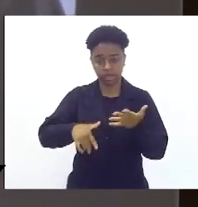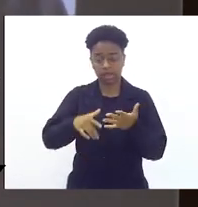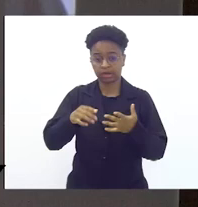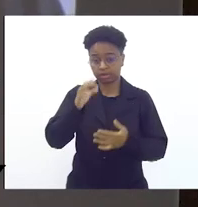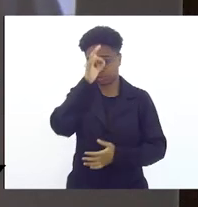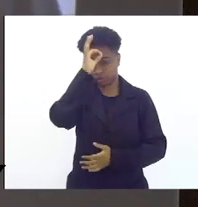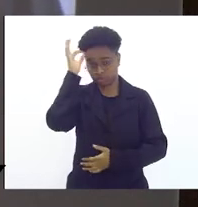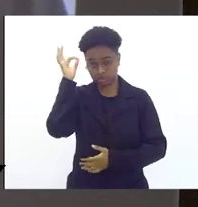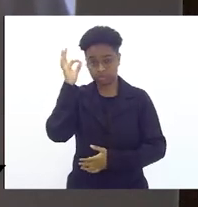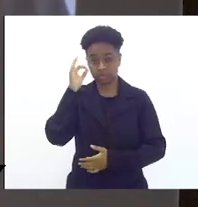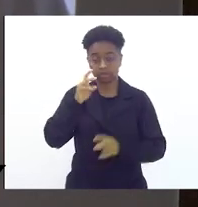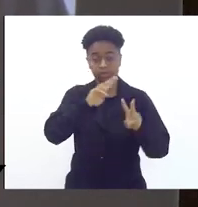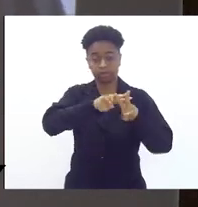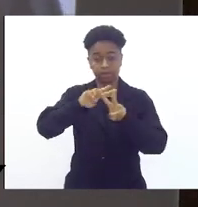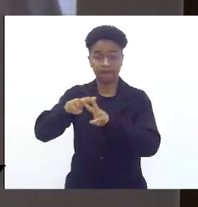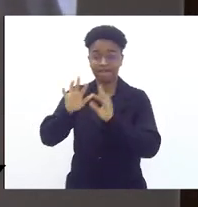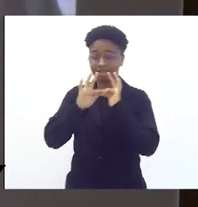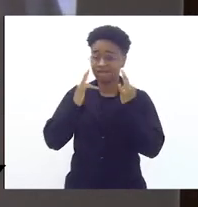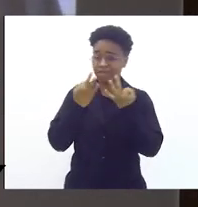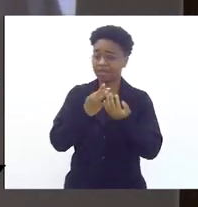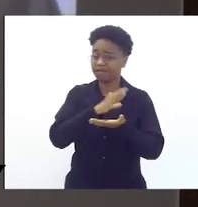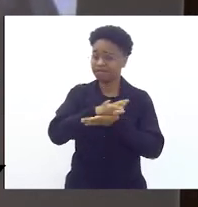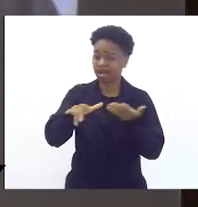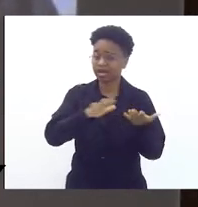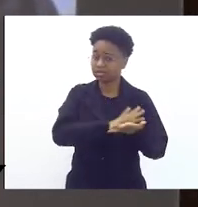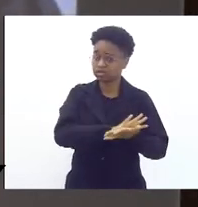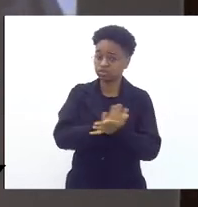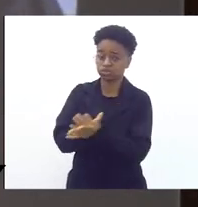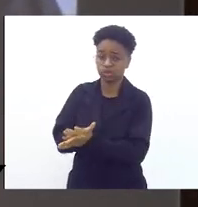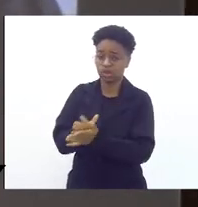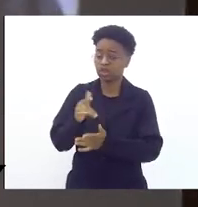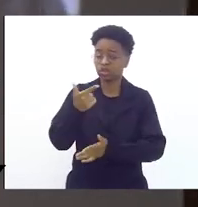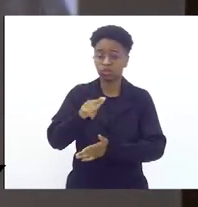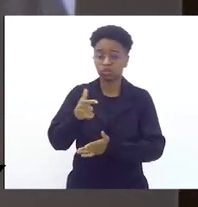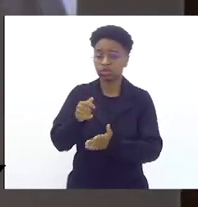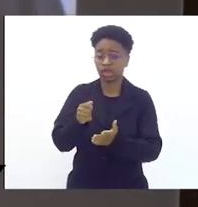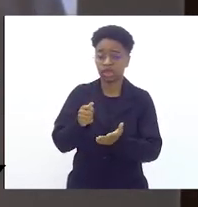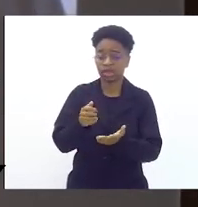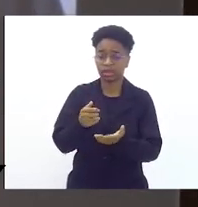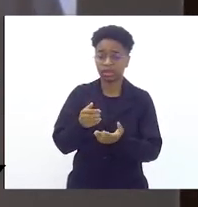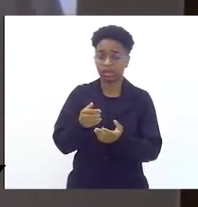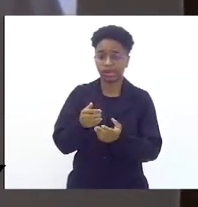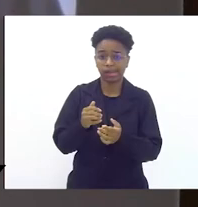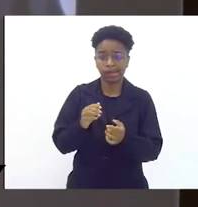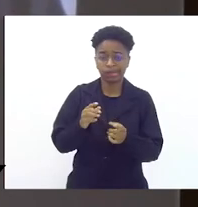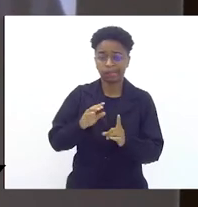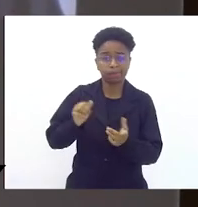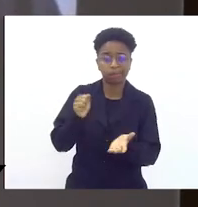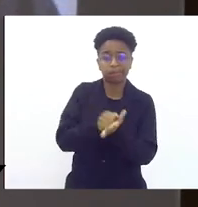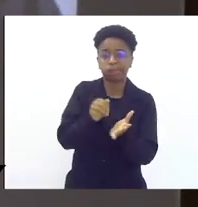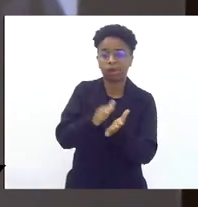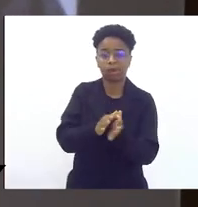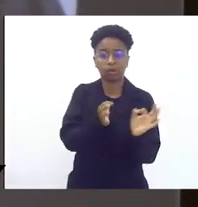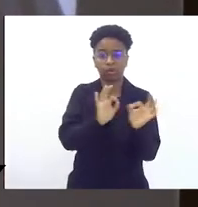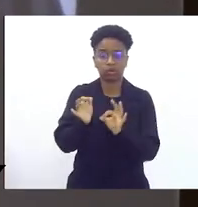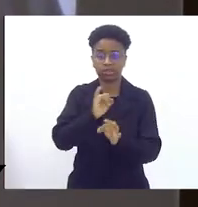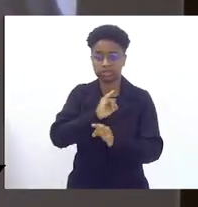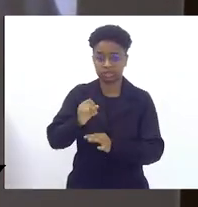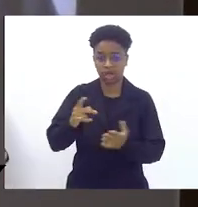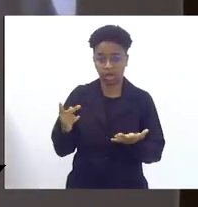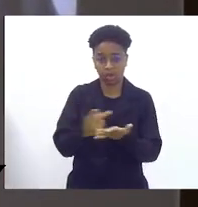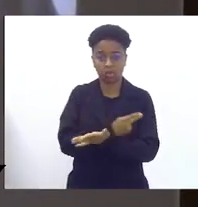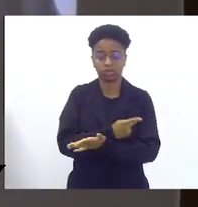são famílias inteiras que são devastadas e não há indenização nenhuma quando elas são pagas que possa